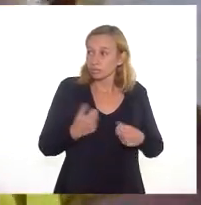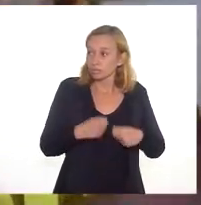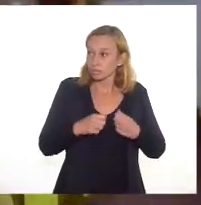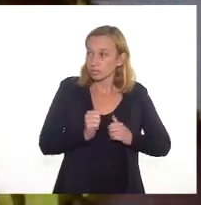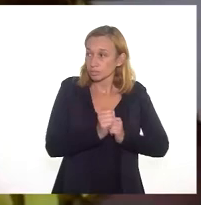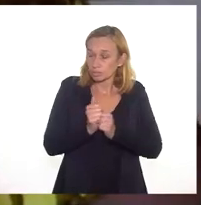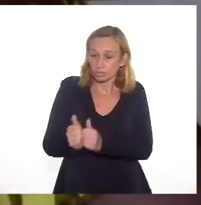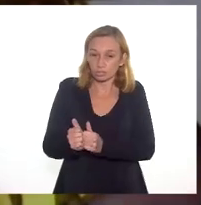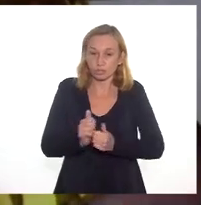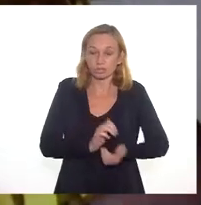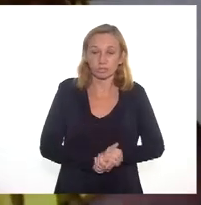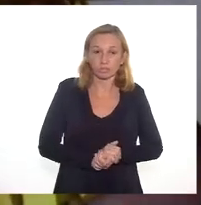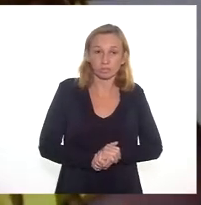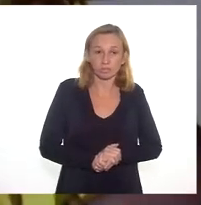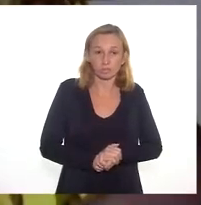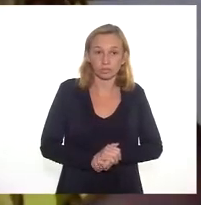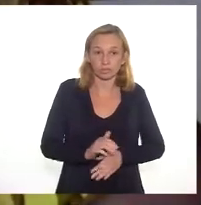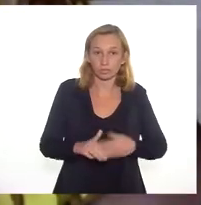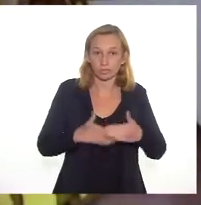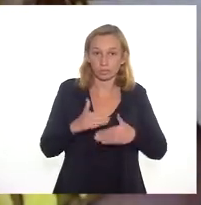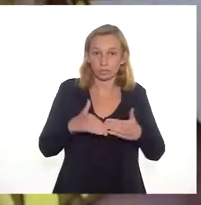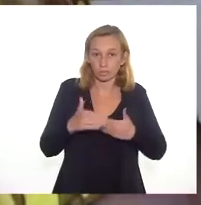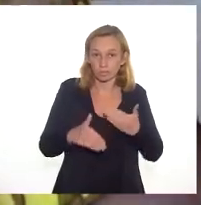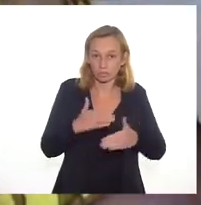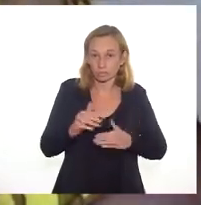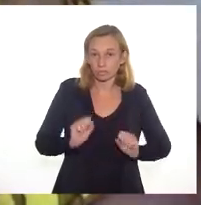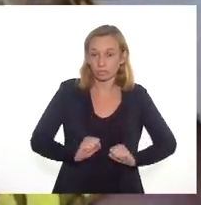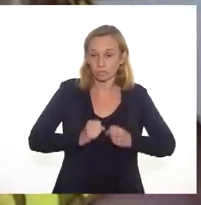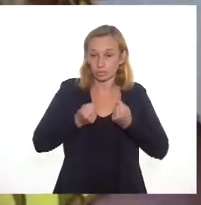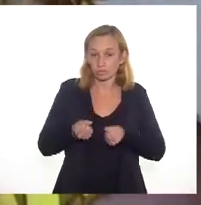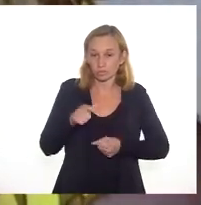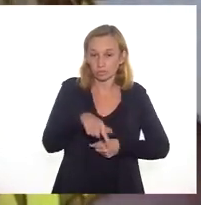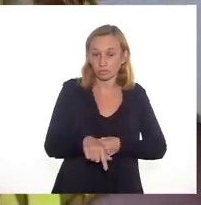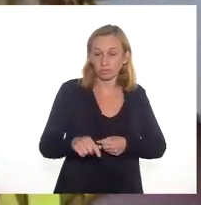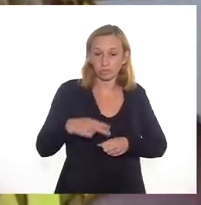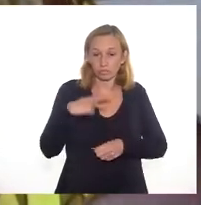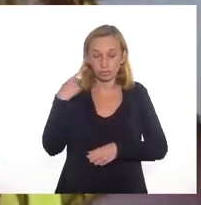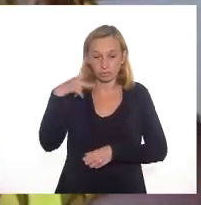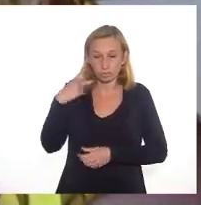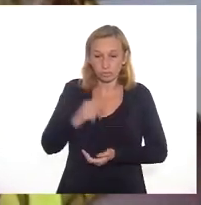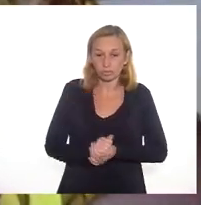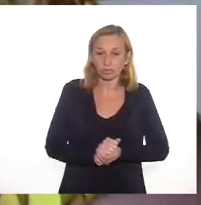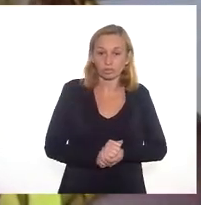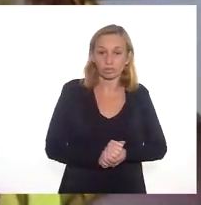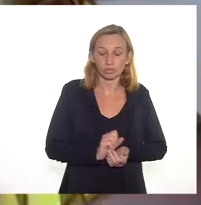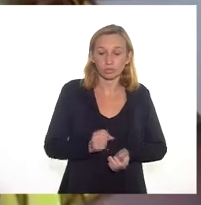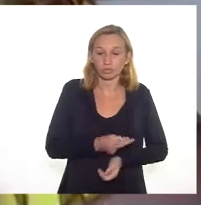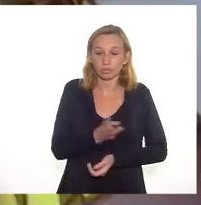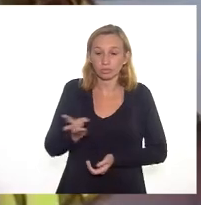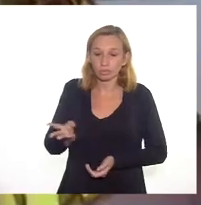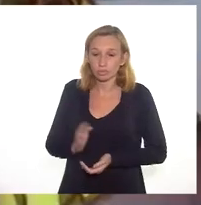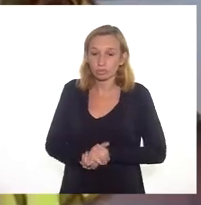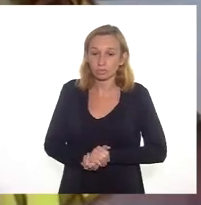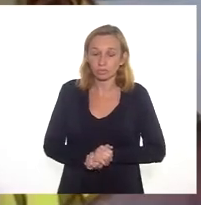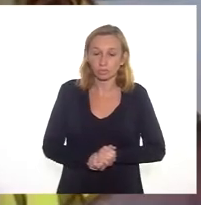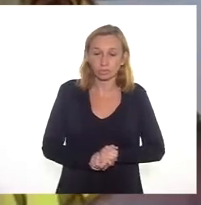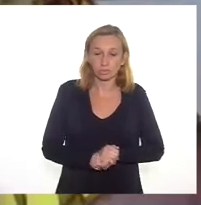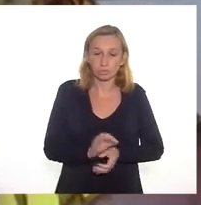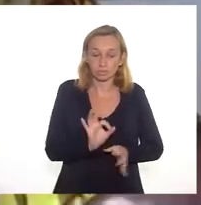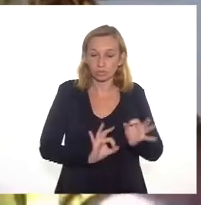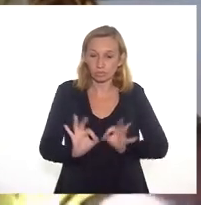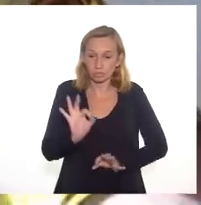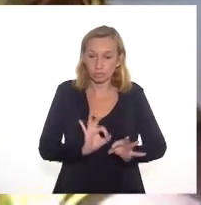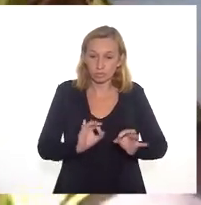seguir desempenhando esforços aqui no parlamento, o quanto que as